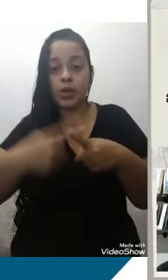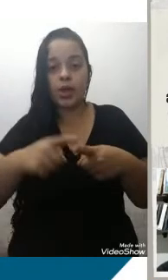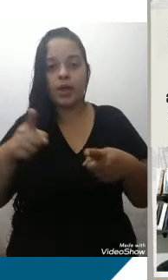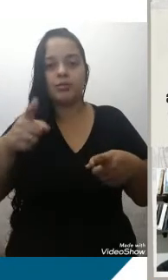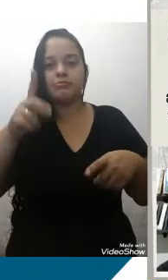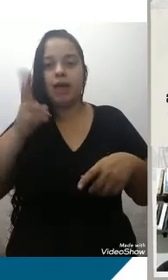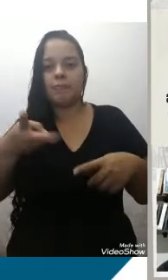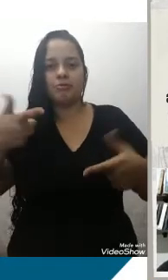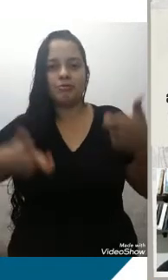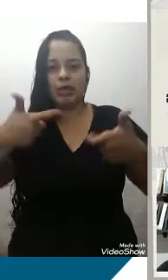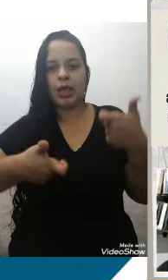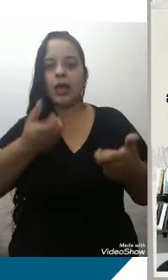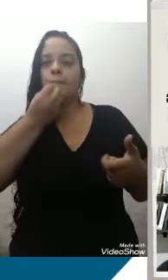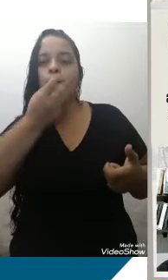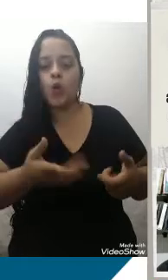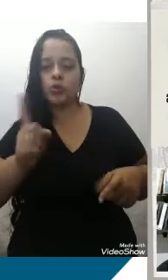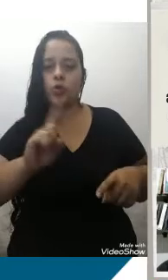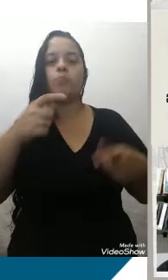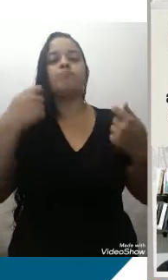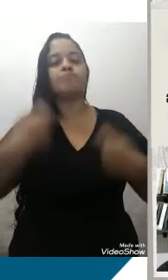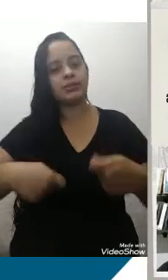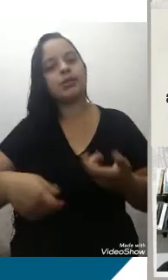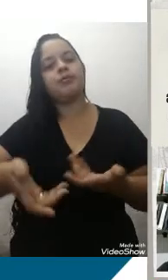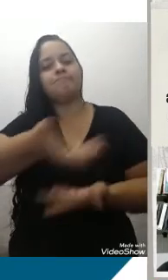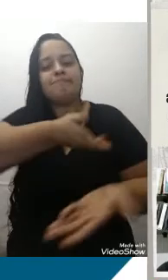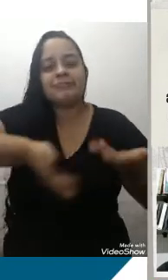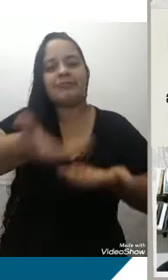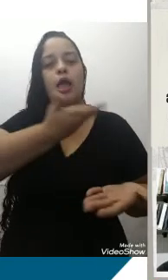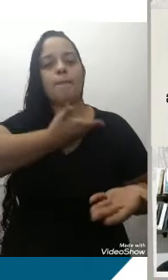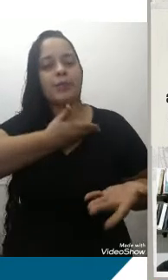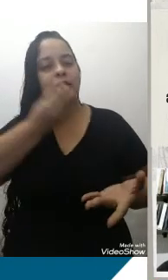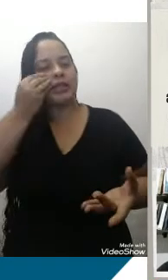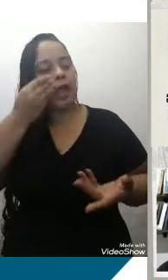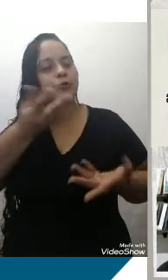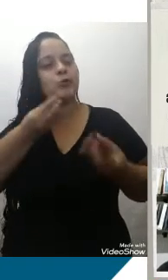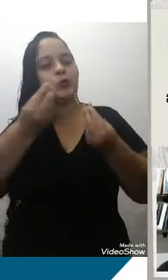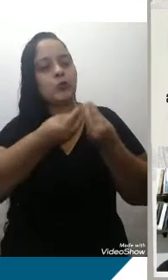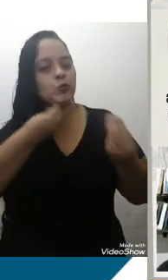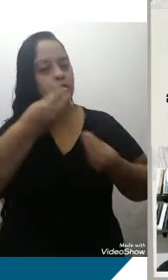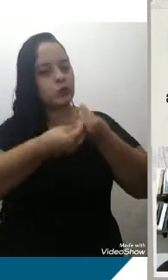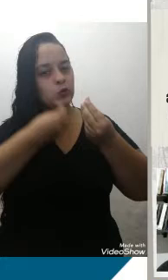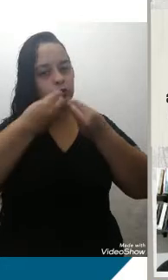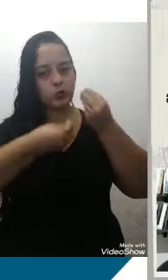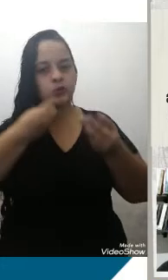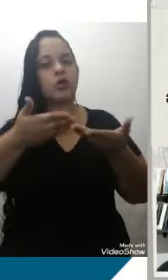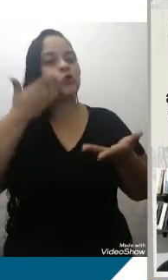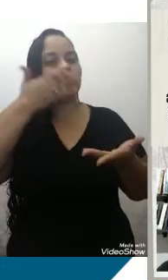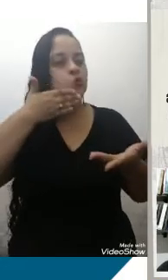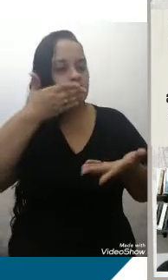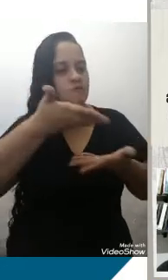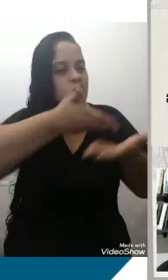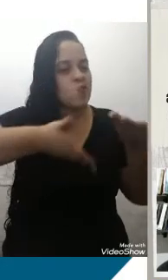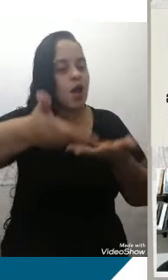bem sucedidos. Então precisaram fazer amizades, precisaram negociar, e é o exemplo da intermediação do